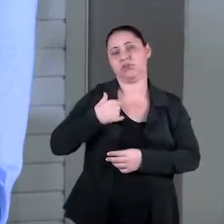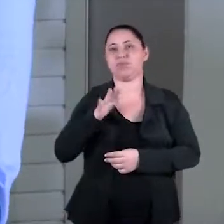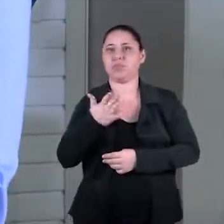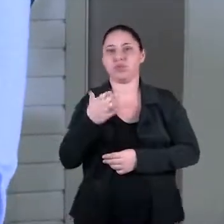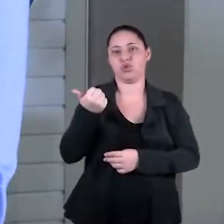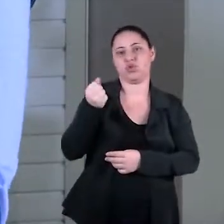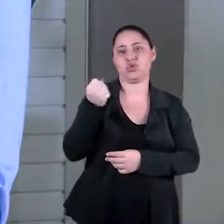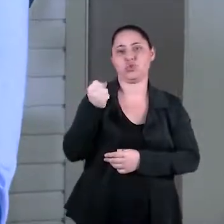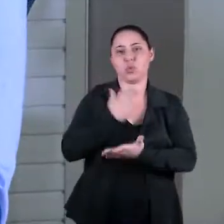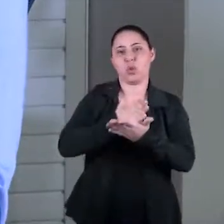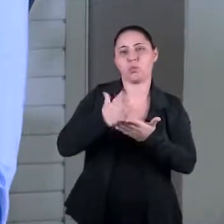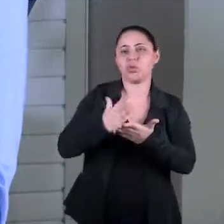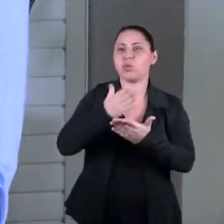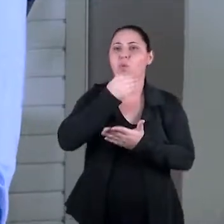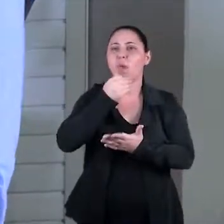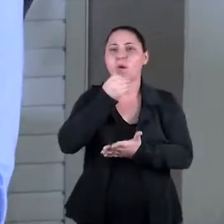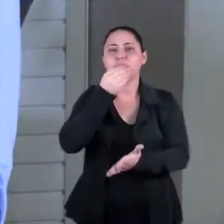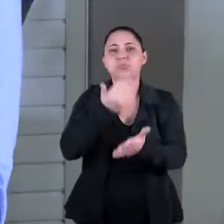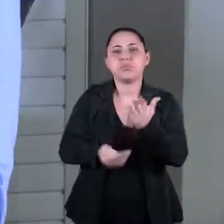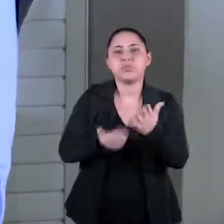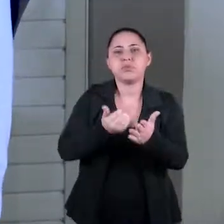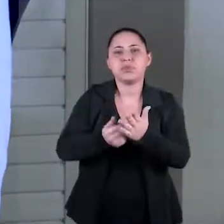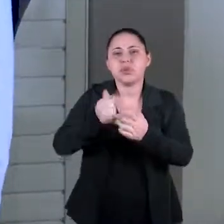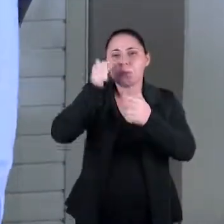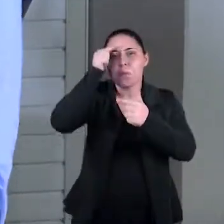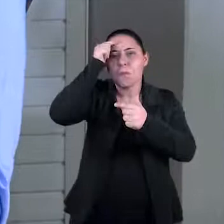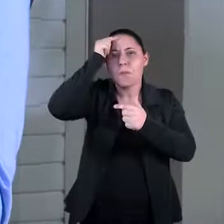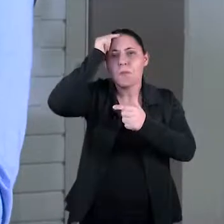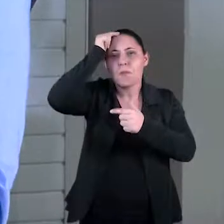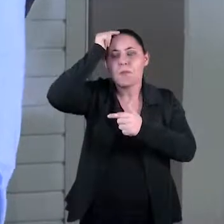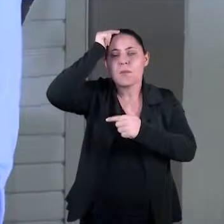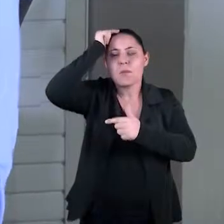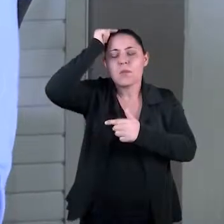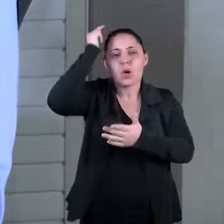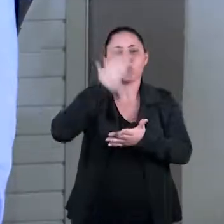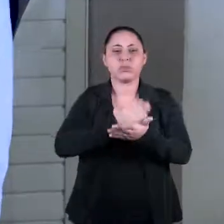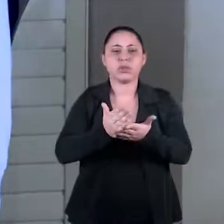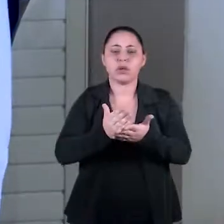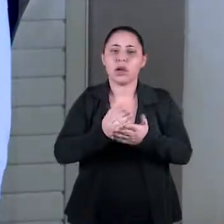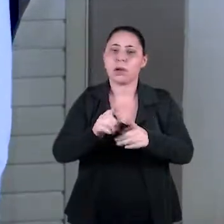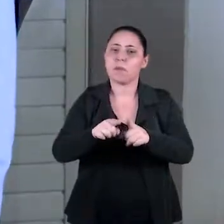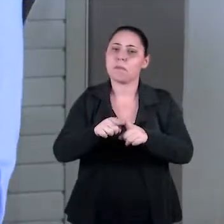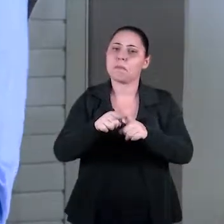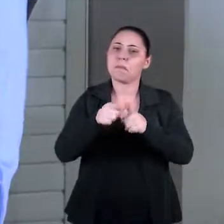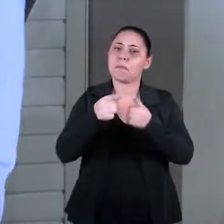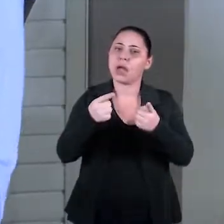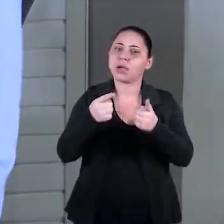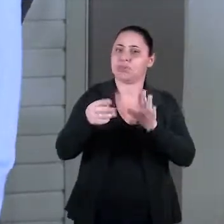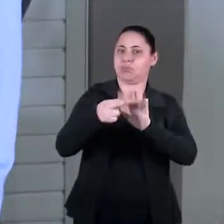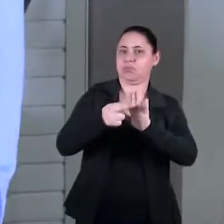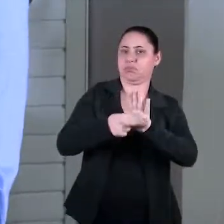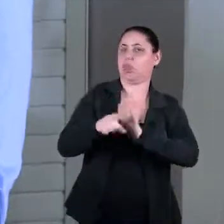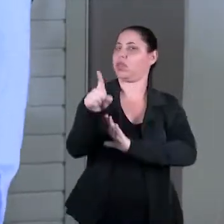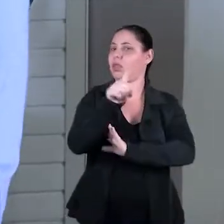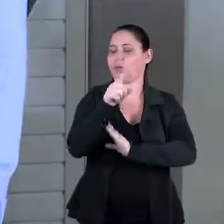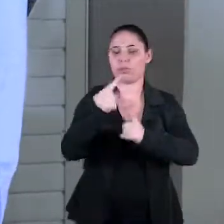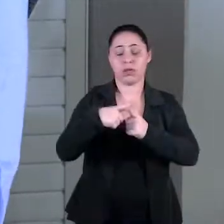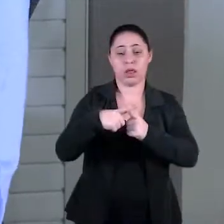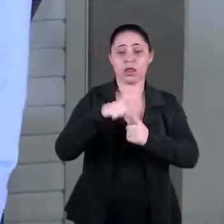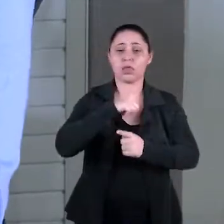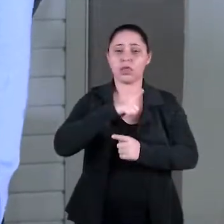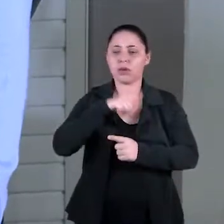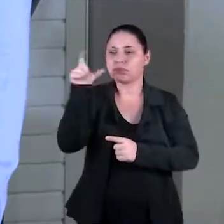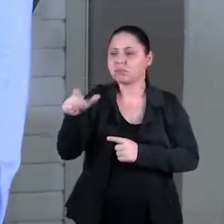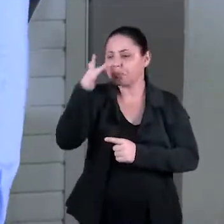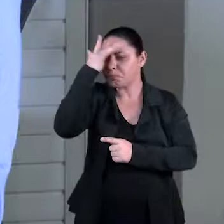nota-se que os homens ele começa a aparecer o quadro de calvície. Mas não é uma regra também. Eu tenho pacientes que acompanham comigo com 14 anos que